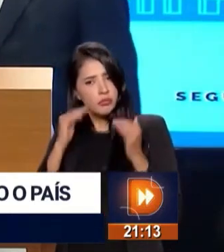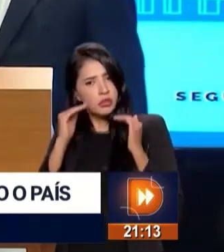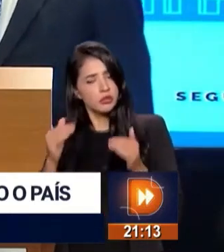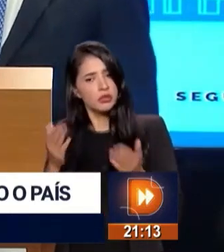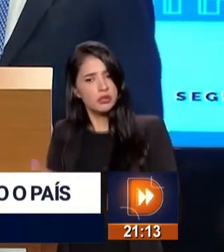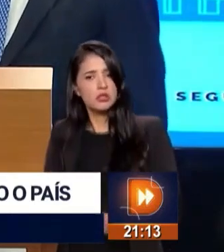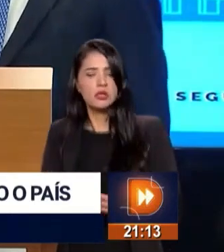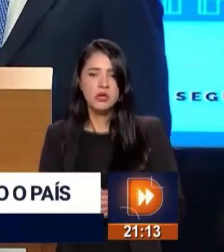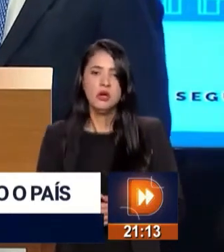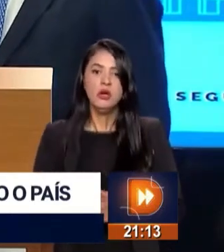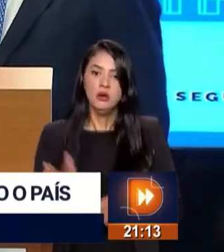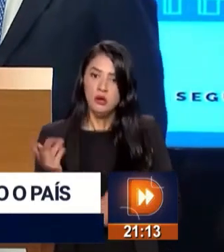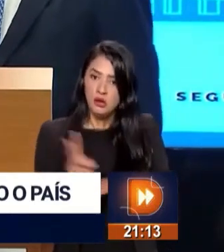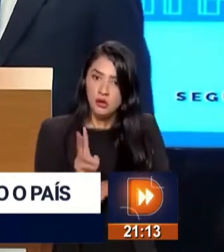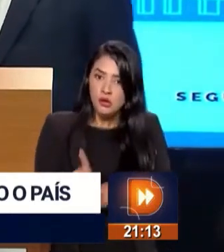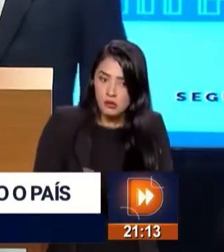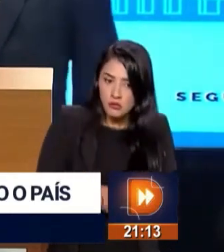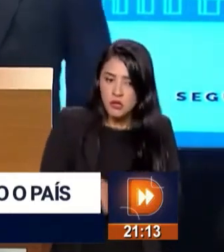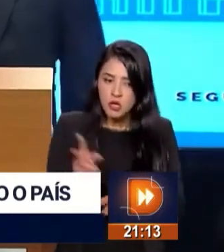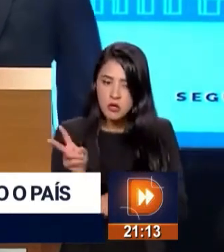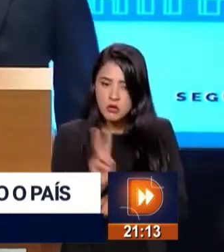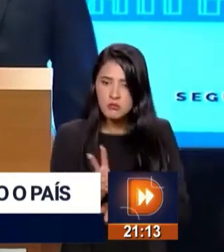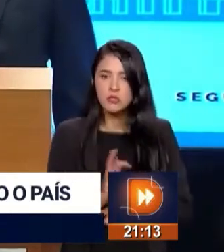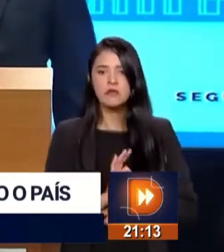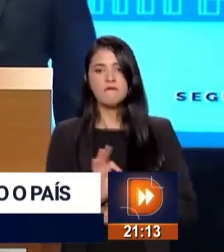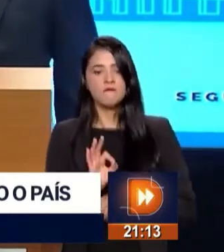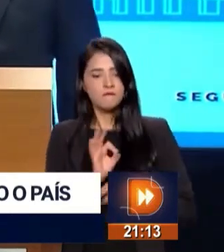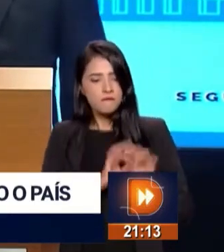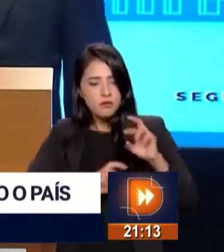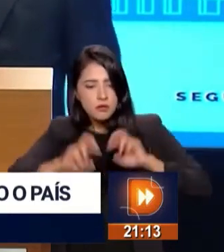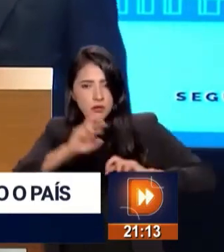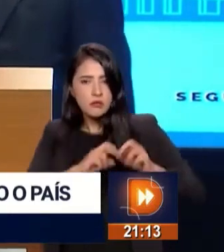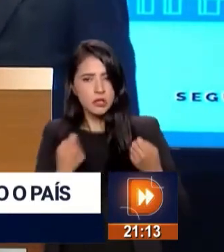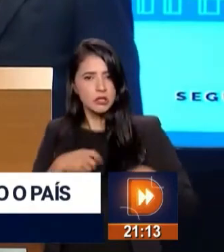a sua execução tem que ser protegida tem que ser fiscalizada